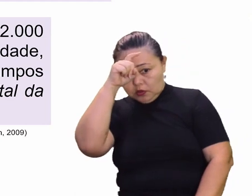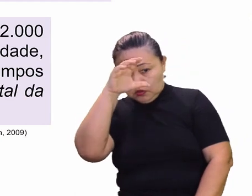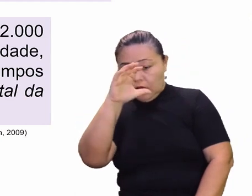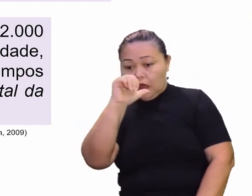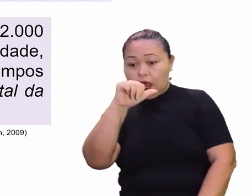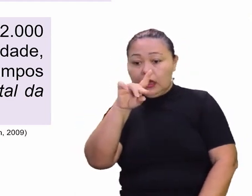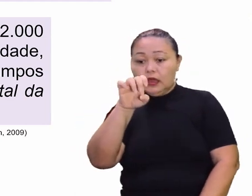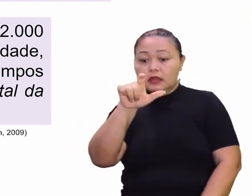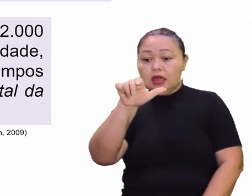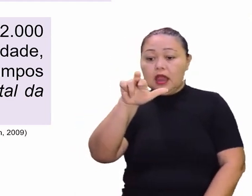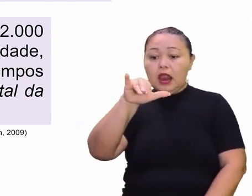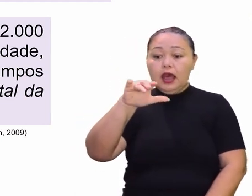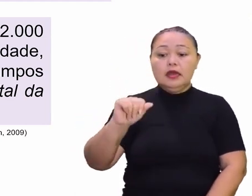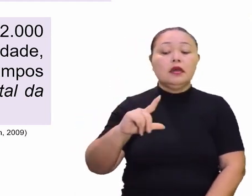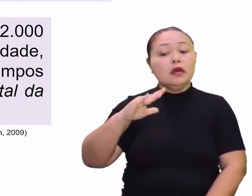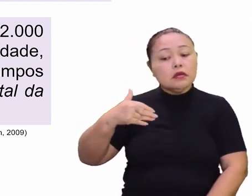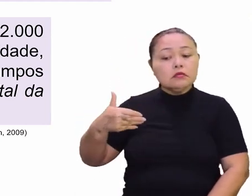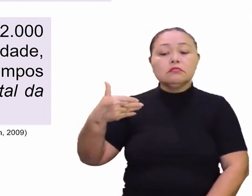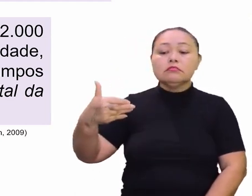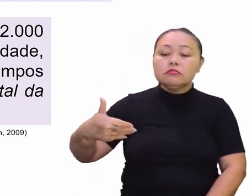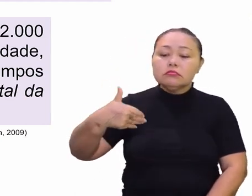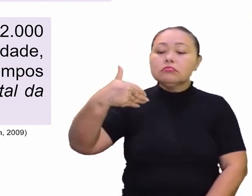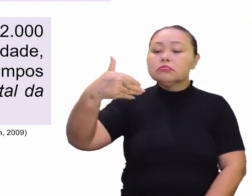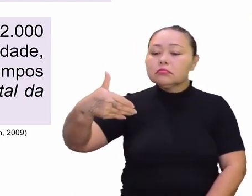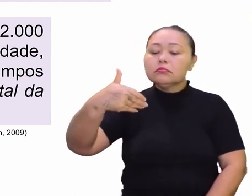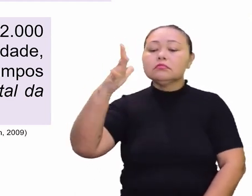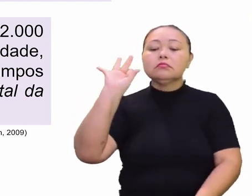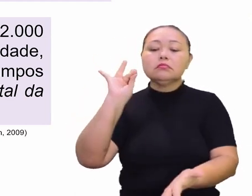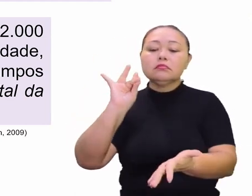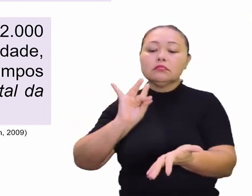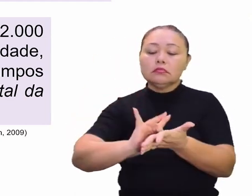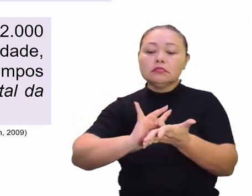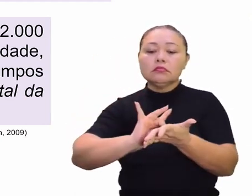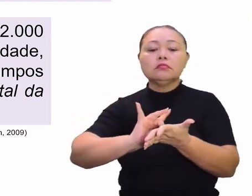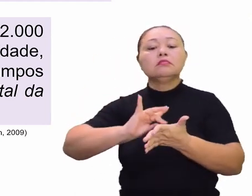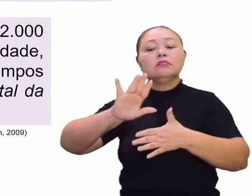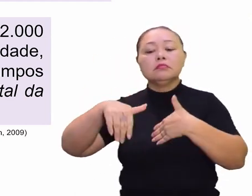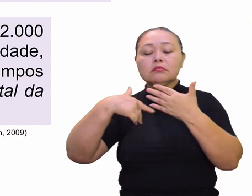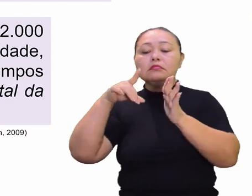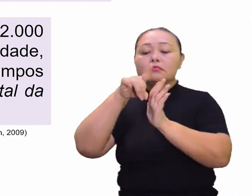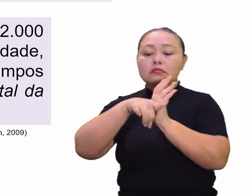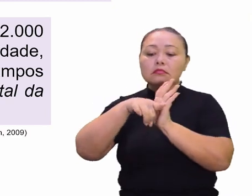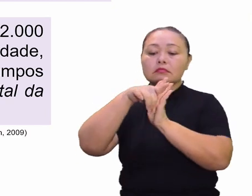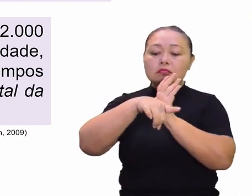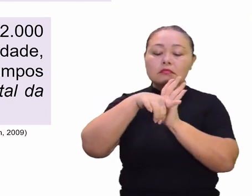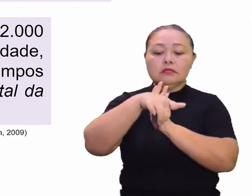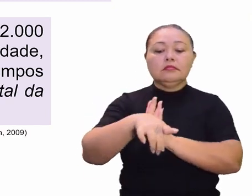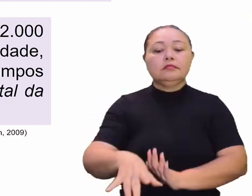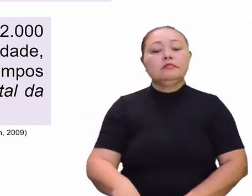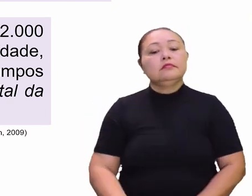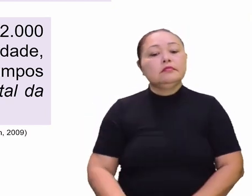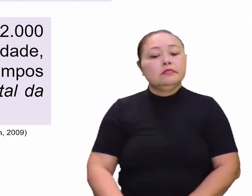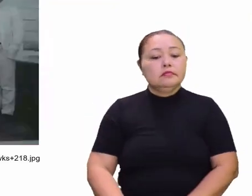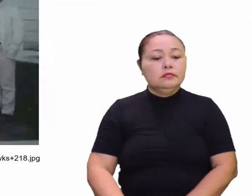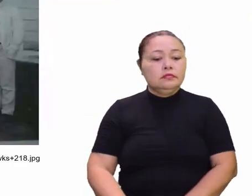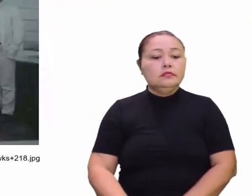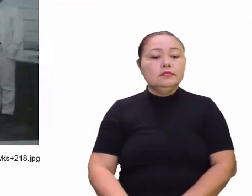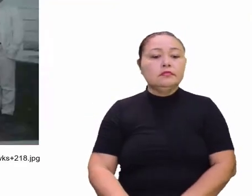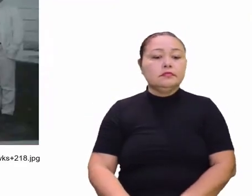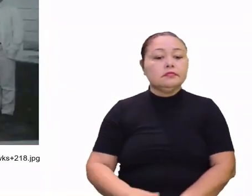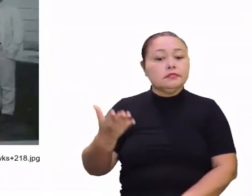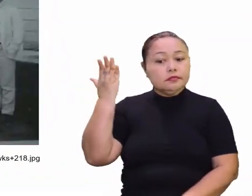partir desse momento, que a gente vai começar a ver o avanço real da estrada de ferro Madeira-Mamoré.